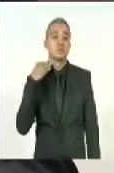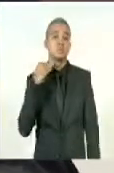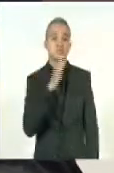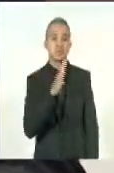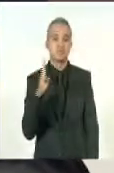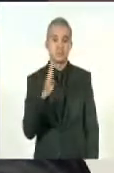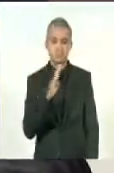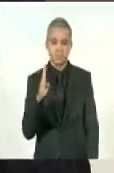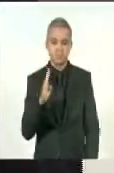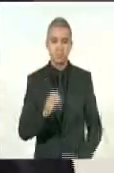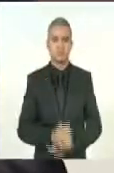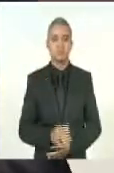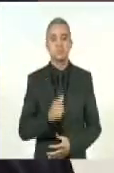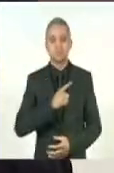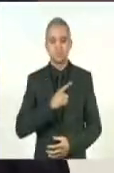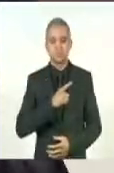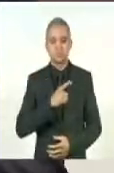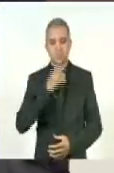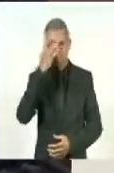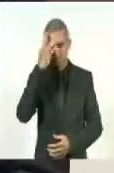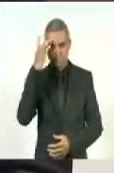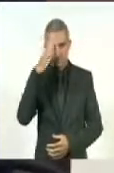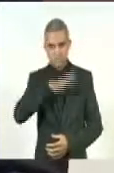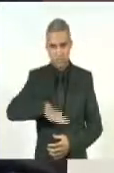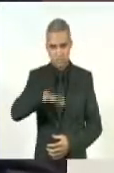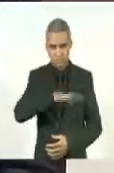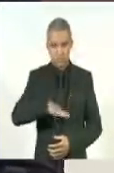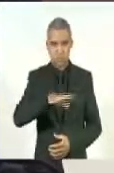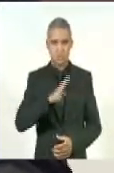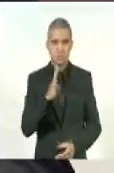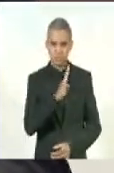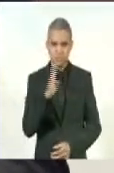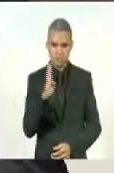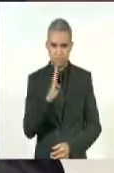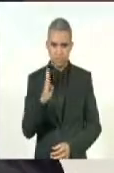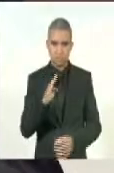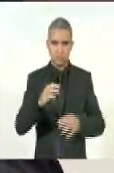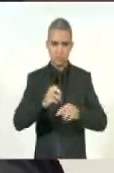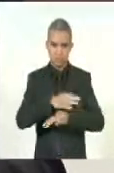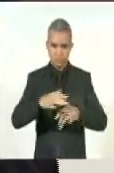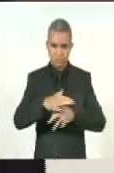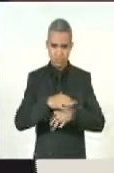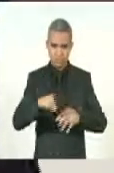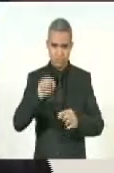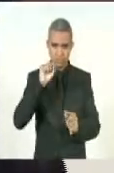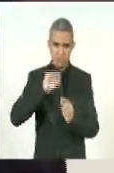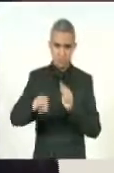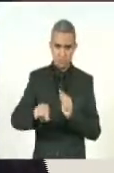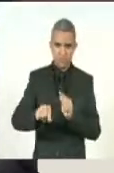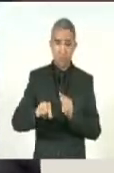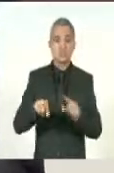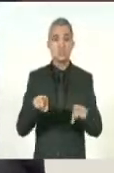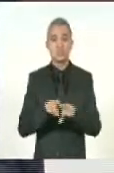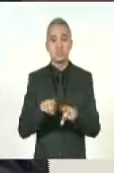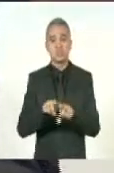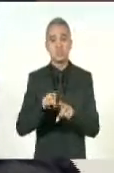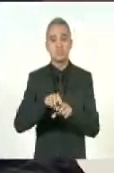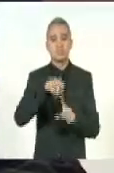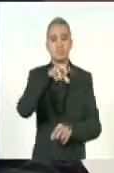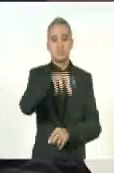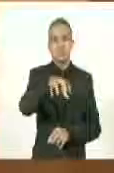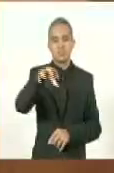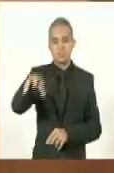atende não só aos correntistas e usuários do serviço naquela cidade, como também de diversas cidades